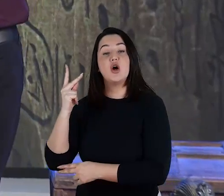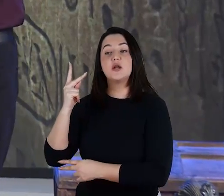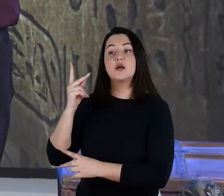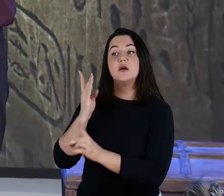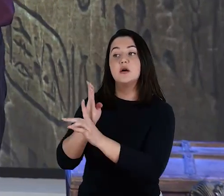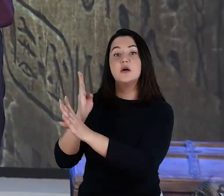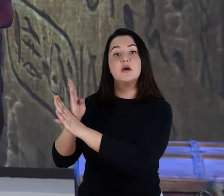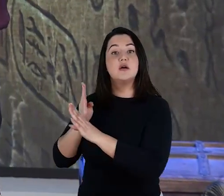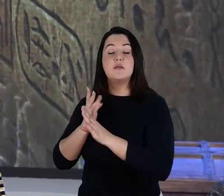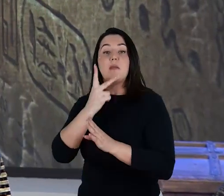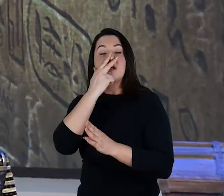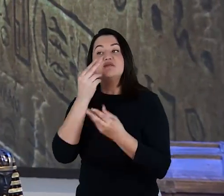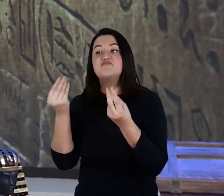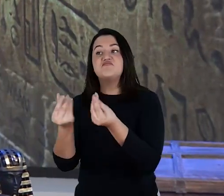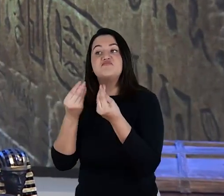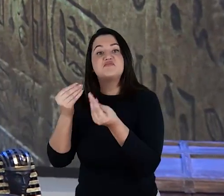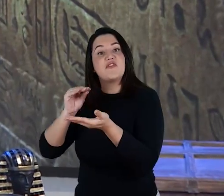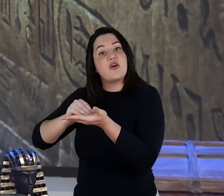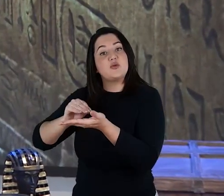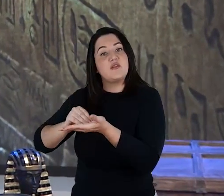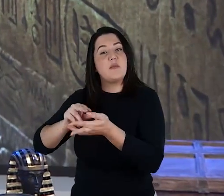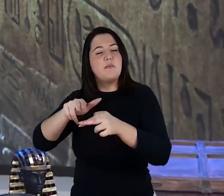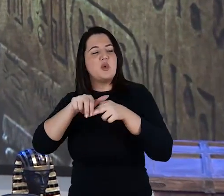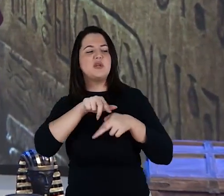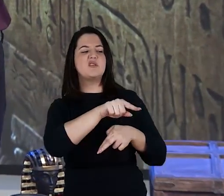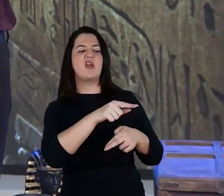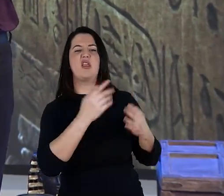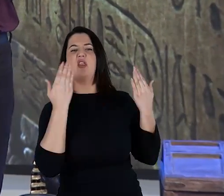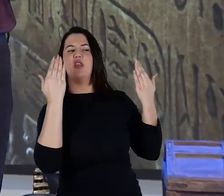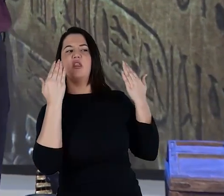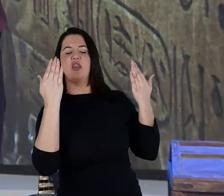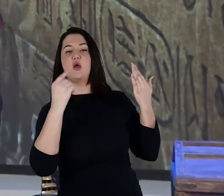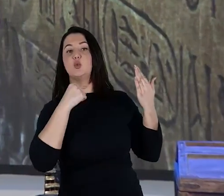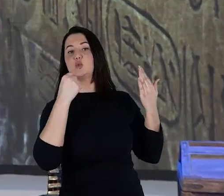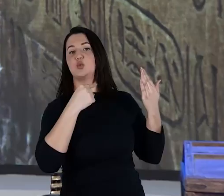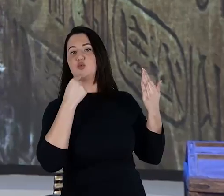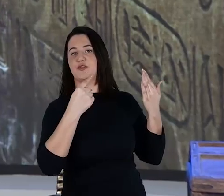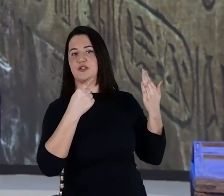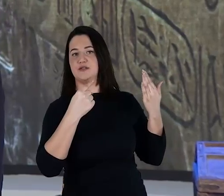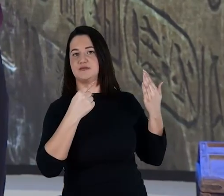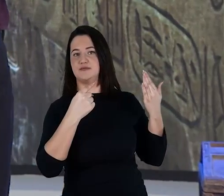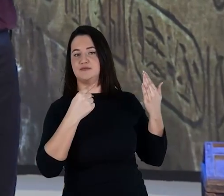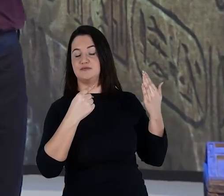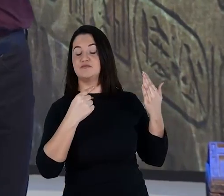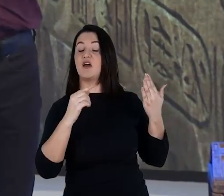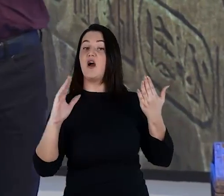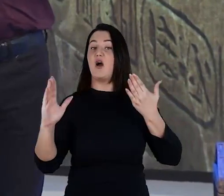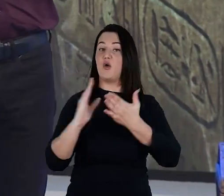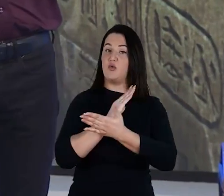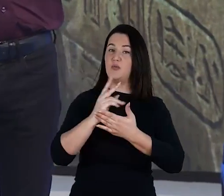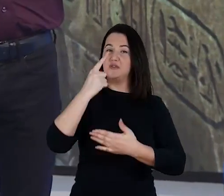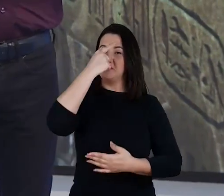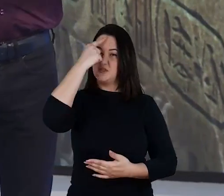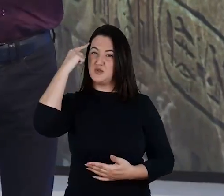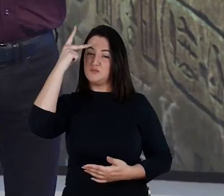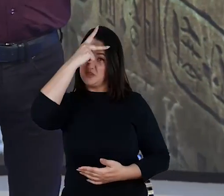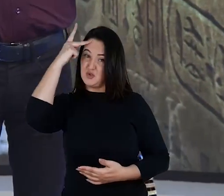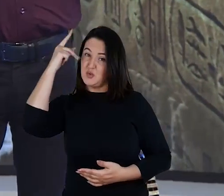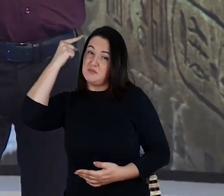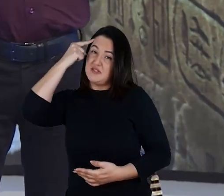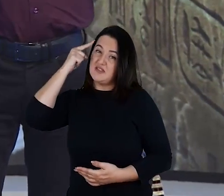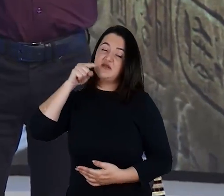desse poderoso império da antiguidade. Os mais otimistas, ou talvez menos críticos, até admitiam